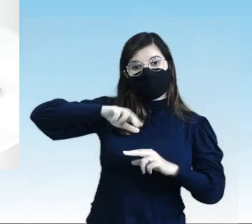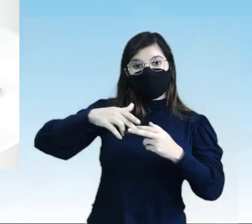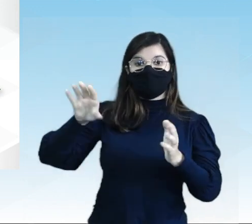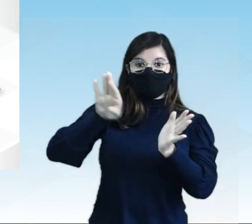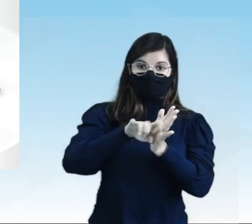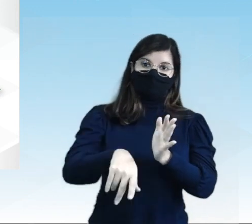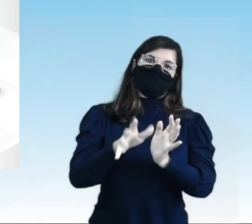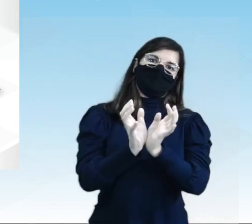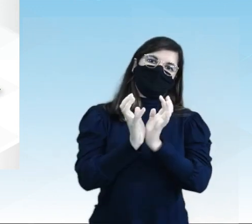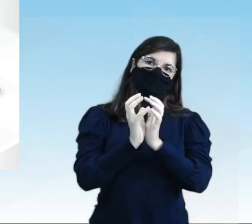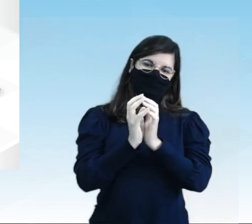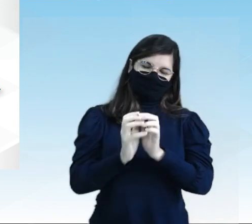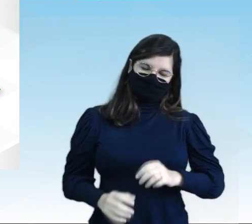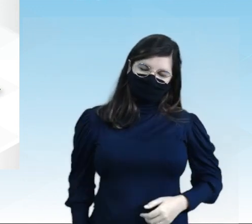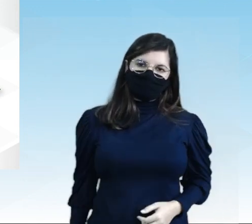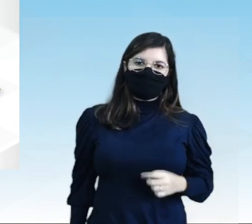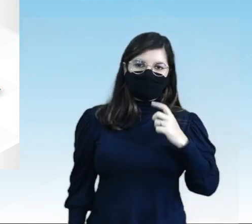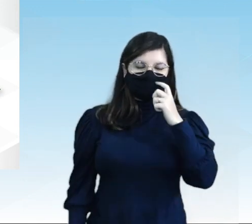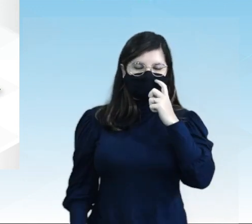em Recife Pernambuco